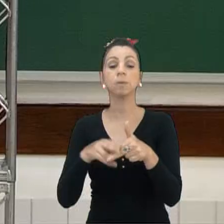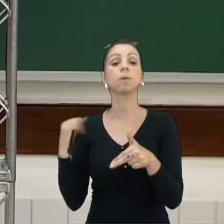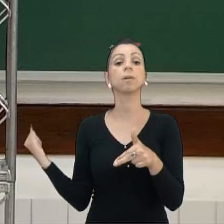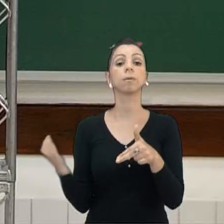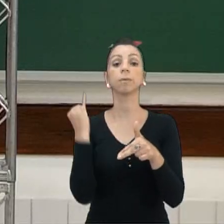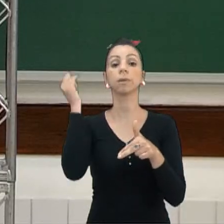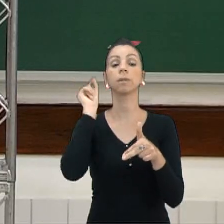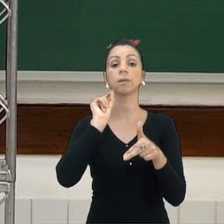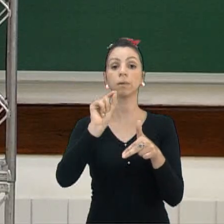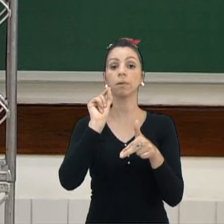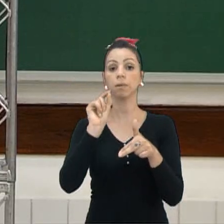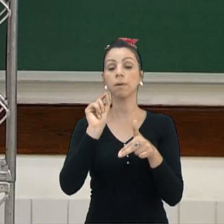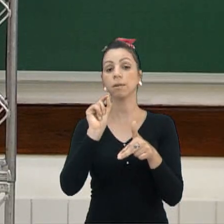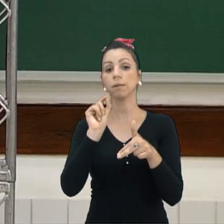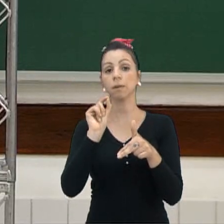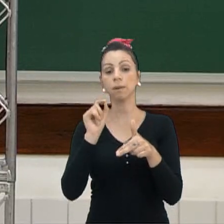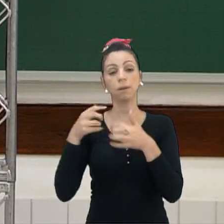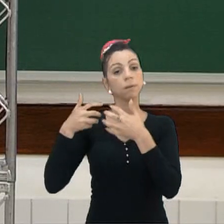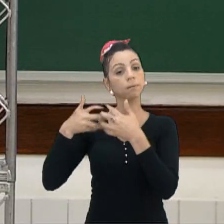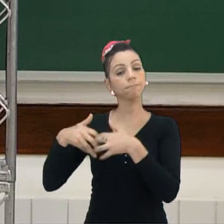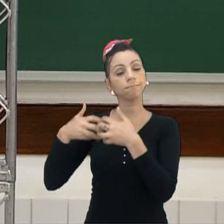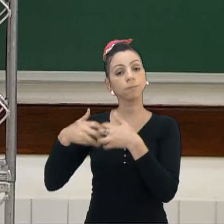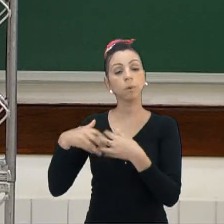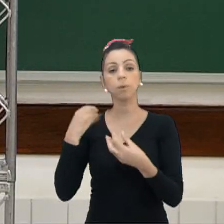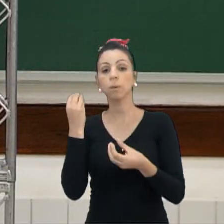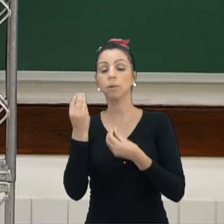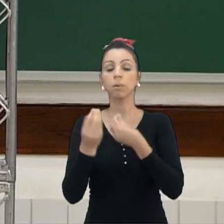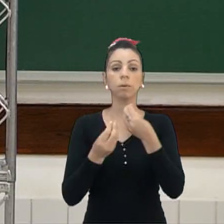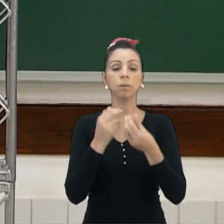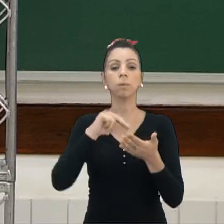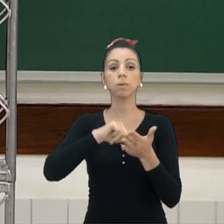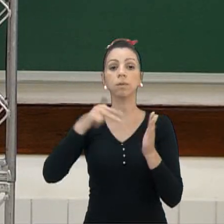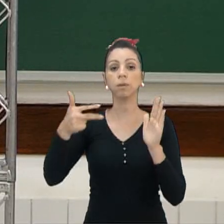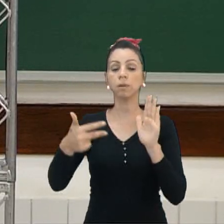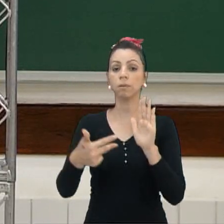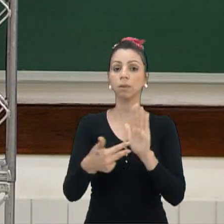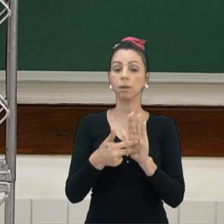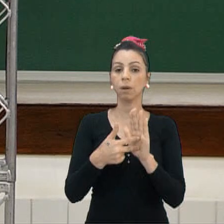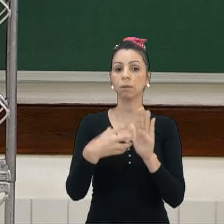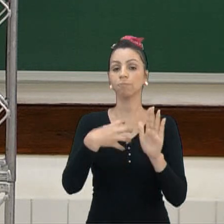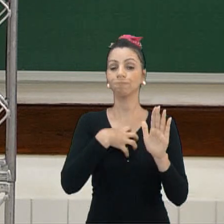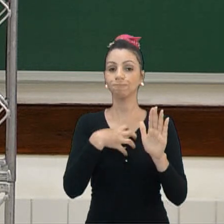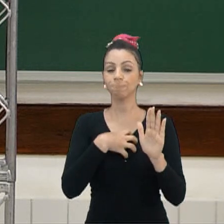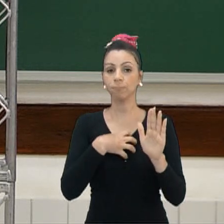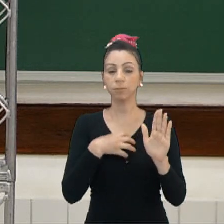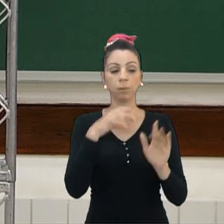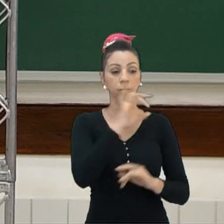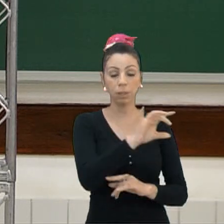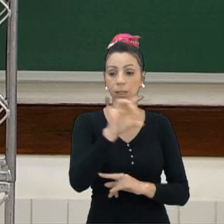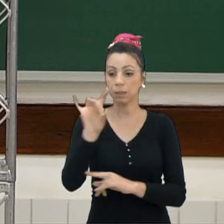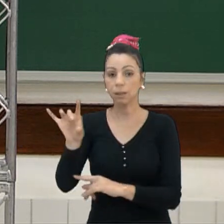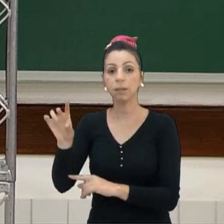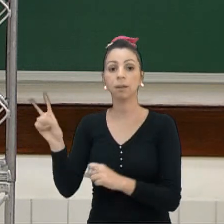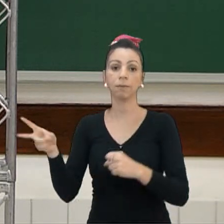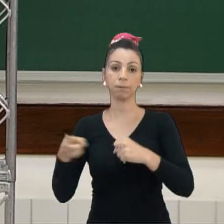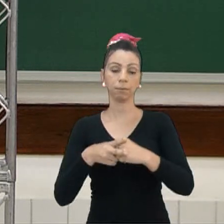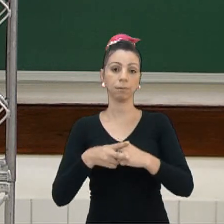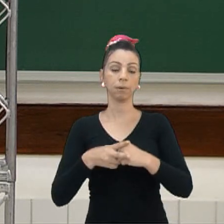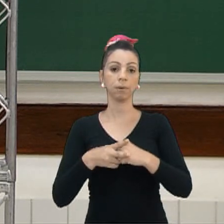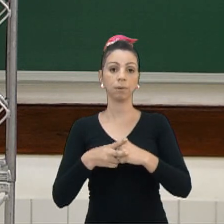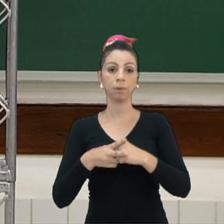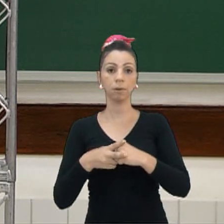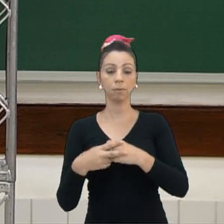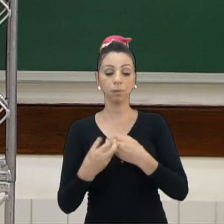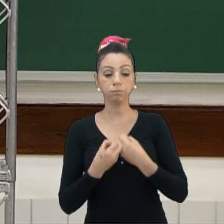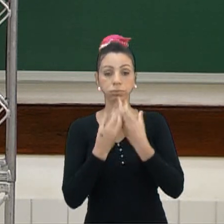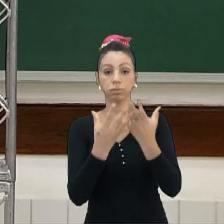nós pensemos a respeito da produção de sentido desses modos. Cada modo verbal vai produzir